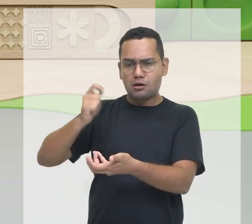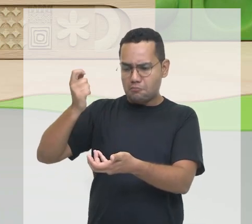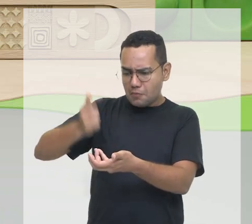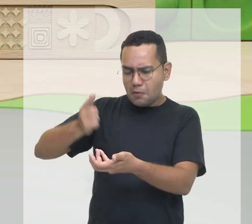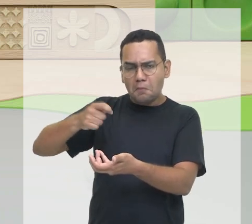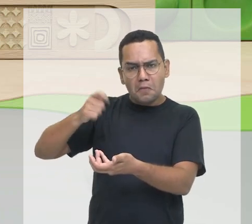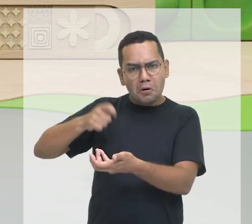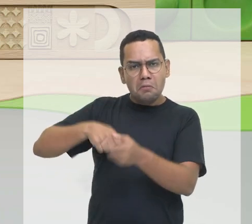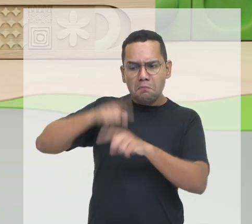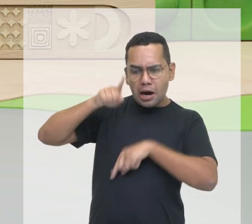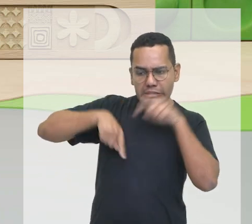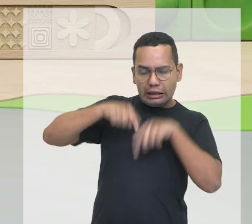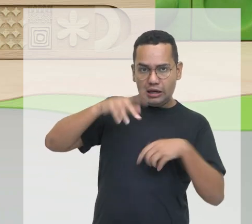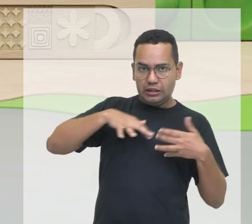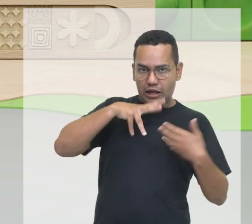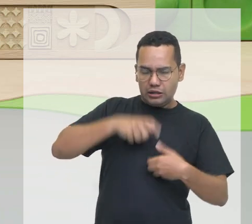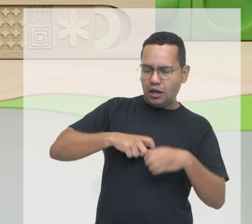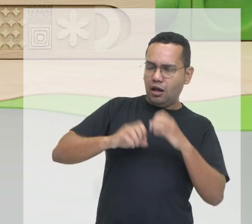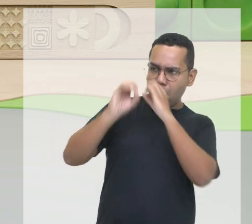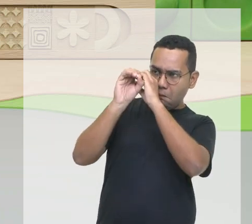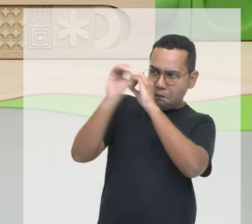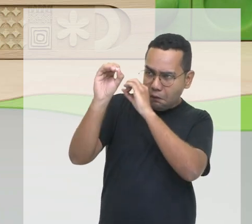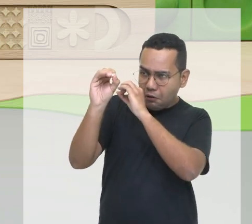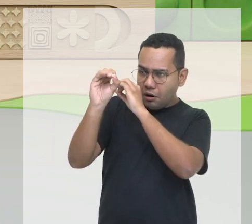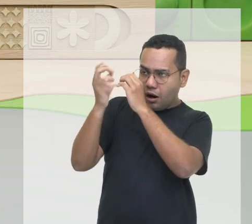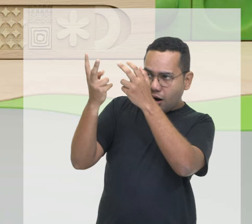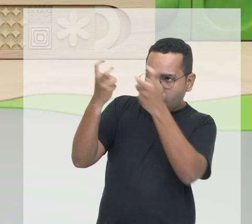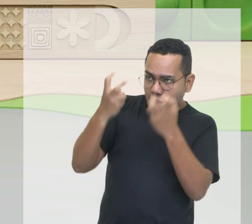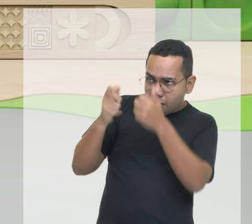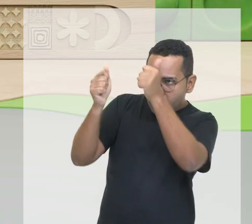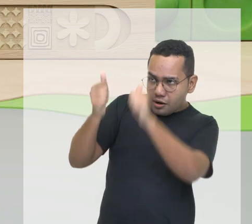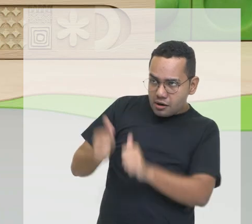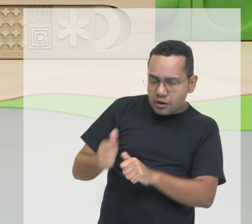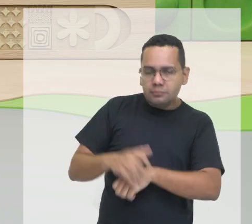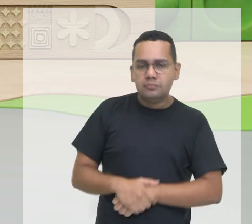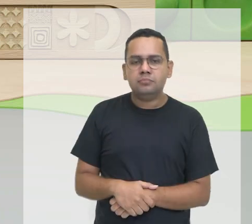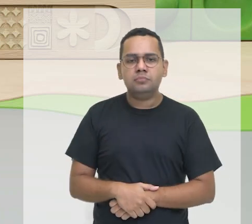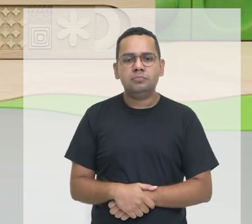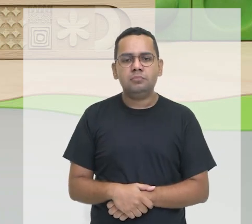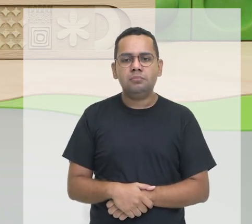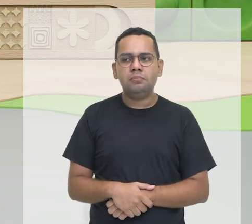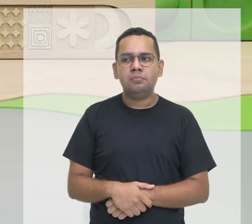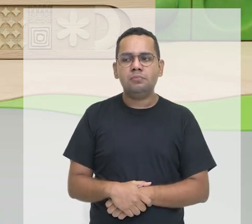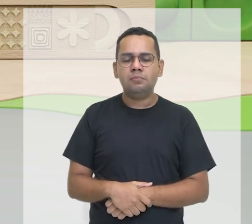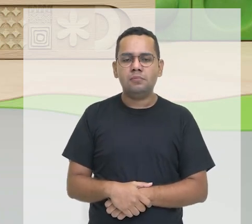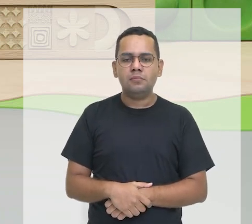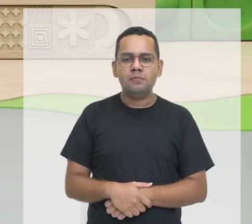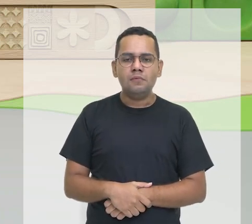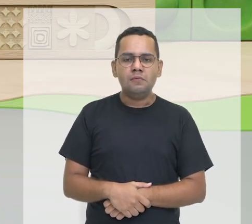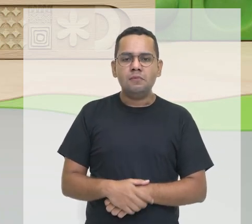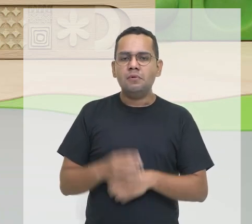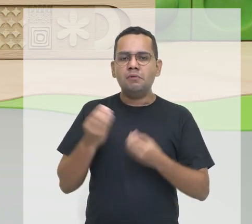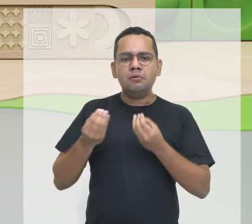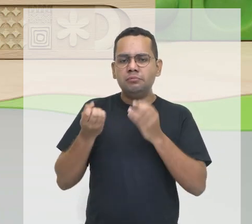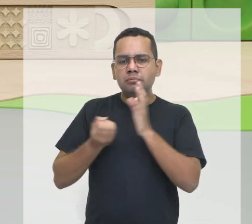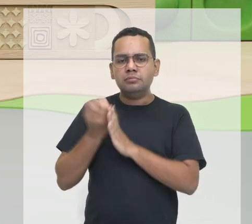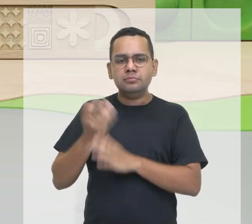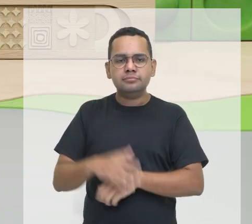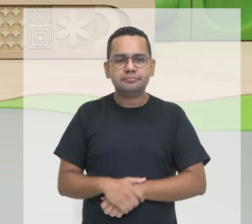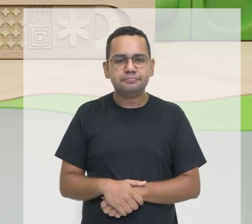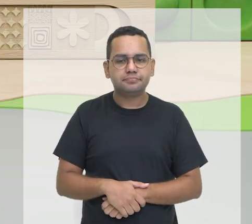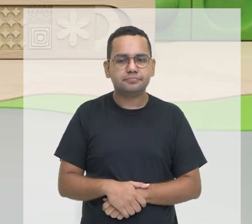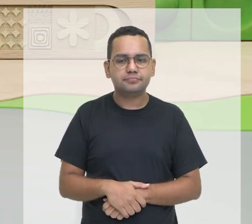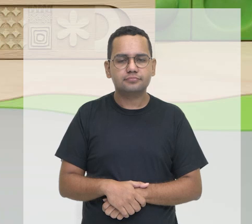E aí essa luz vai ser analisada e a gente pode determinar quais elementos que ela é composta. Mas como que isso é feito?